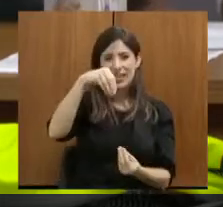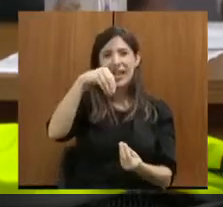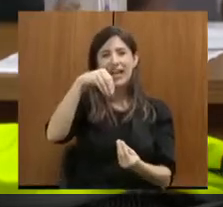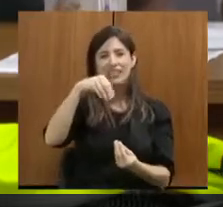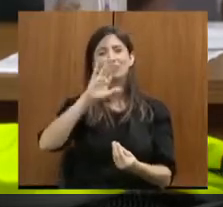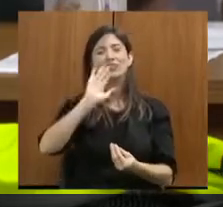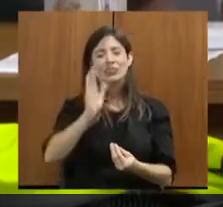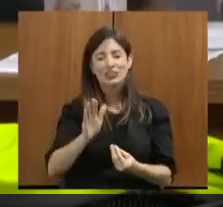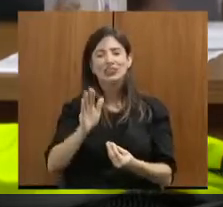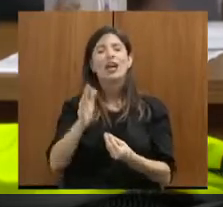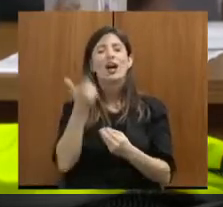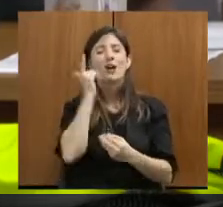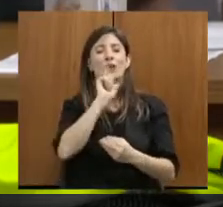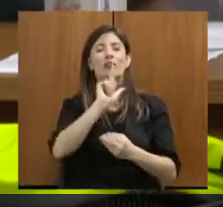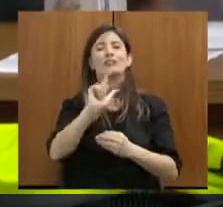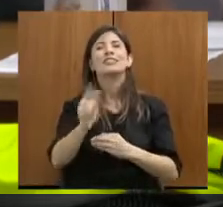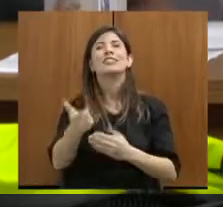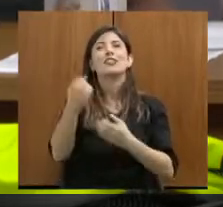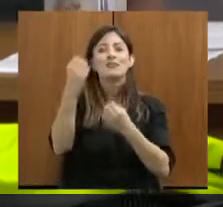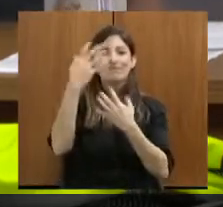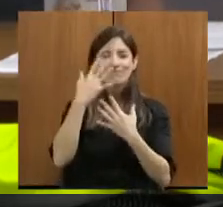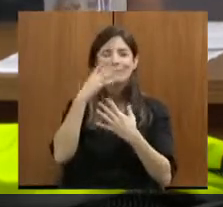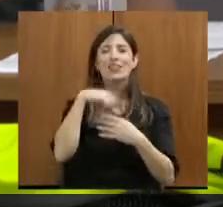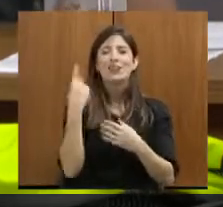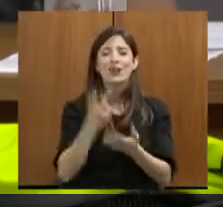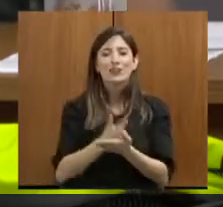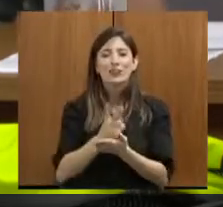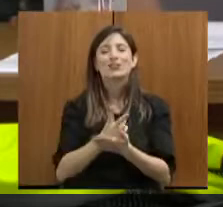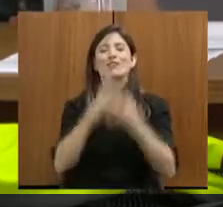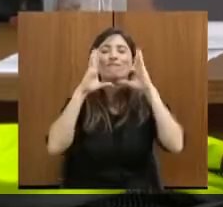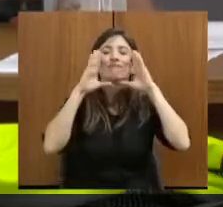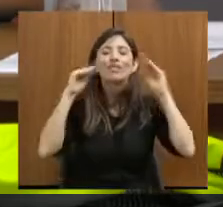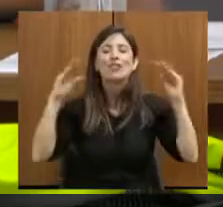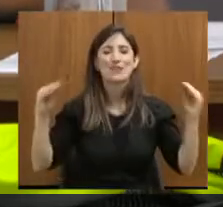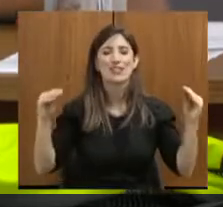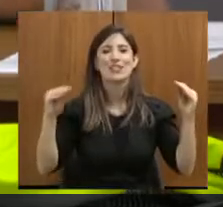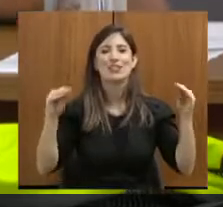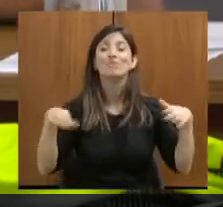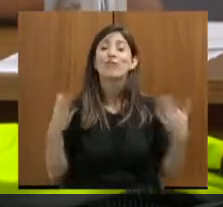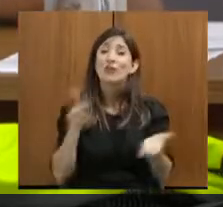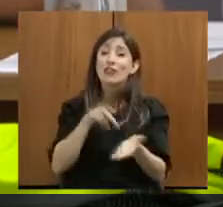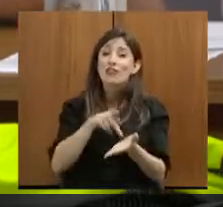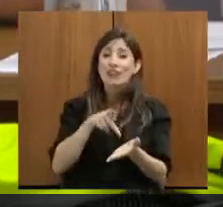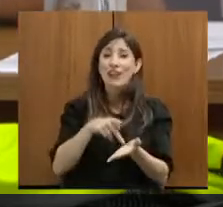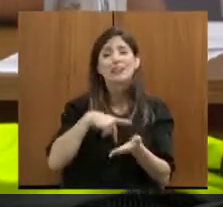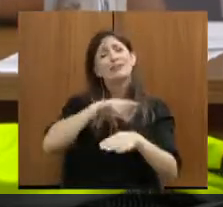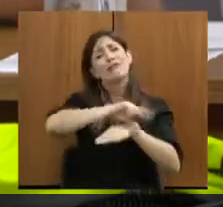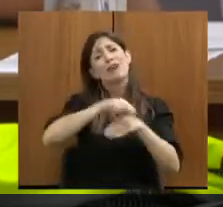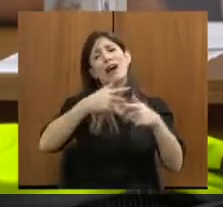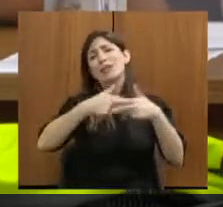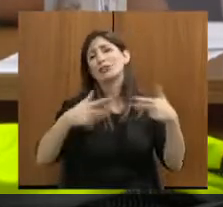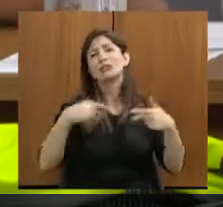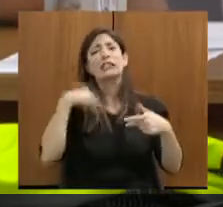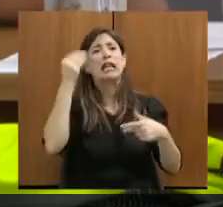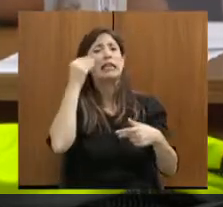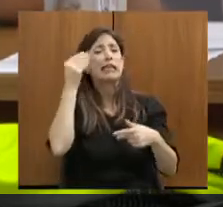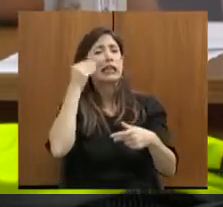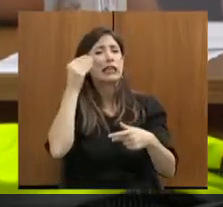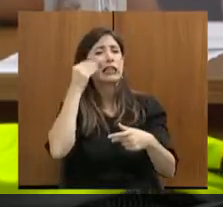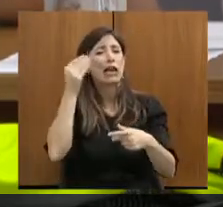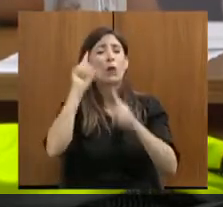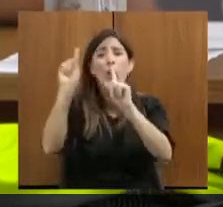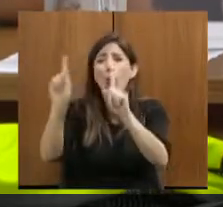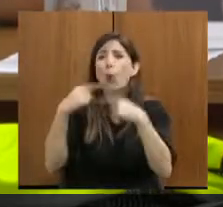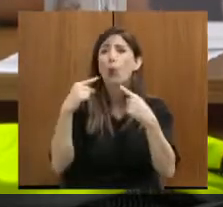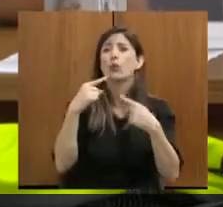assim a gente vai seguindo Tranquilo então Na verdade são várias coisas que estão tentando silenciar nos calar